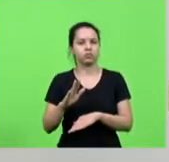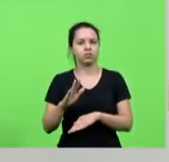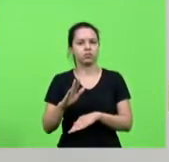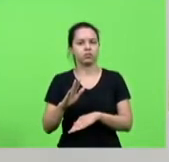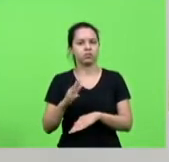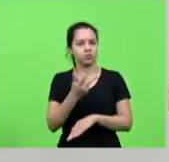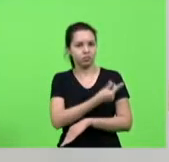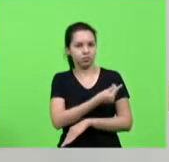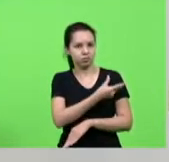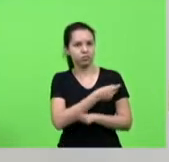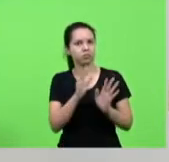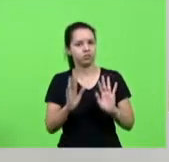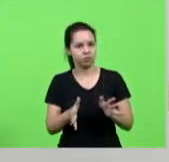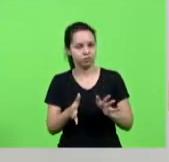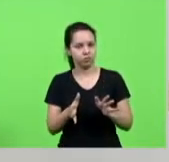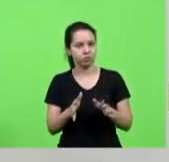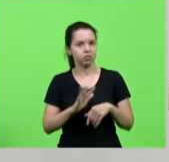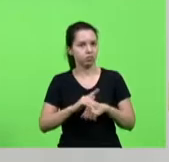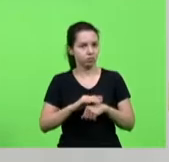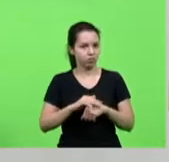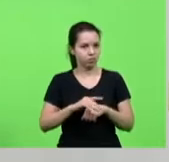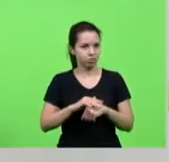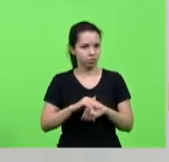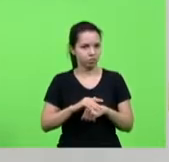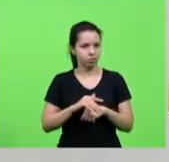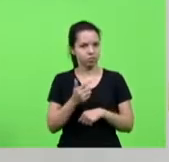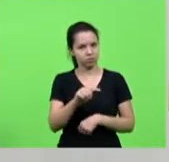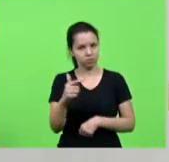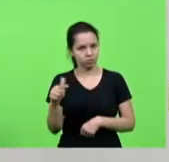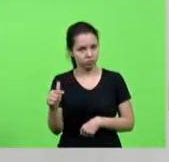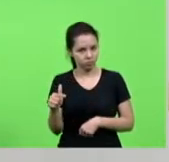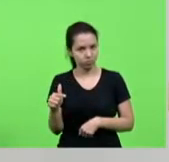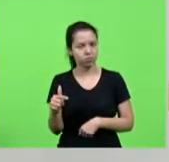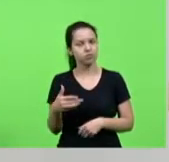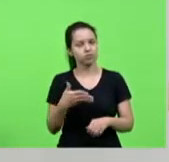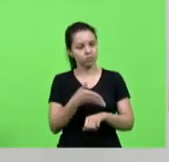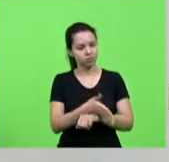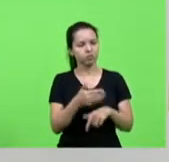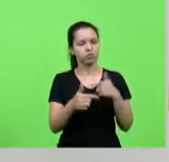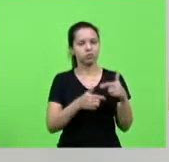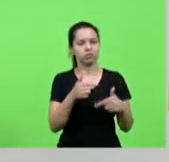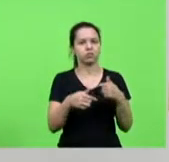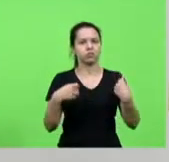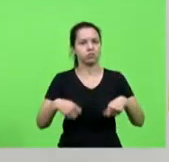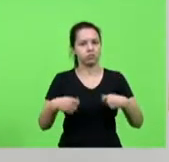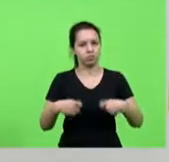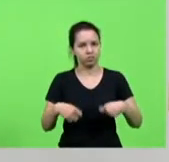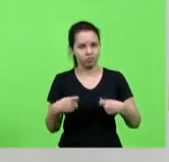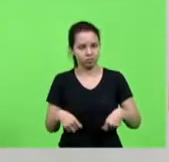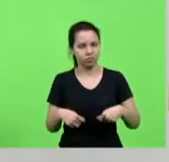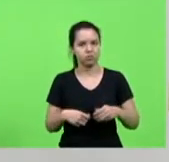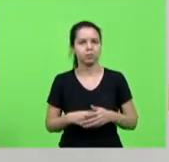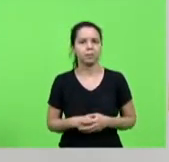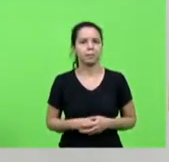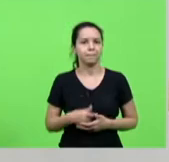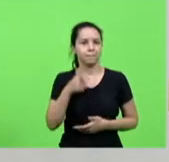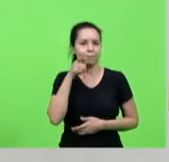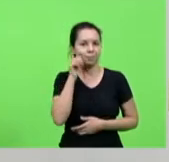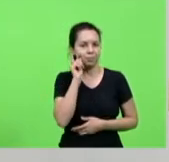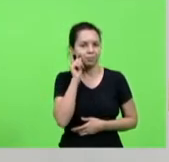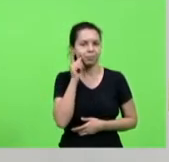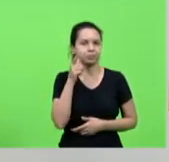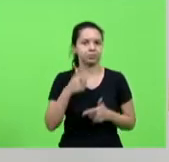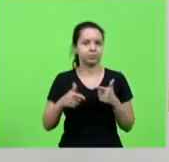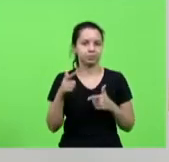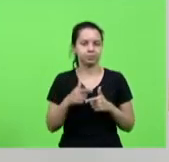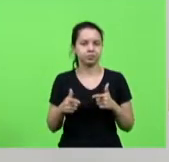Quem não possui comorbidades, né, tem que estar lá dentro do teu local de trabalho, trabalhando. Nós tivemos aí a situação ontem da Celesc, que foi